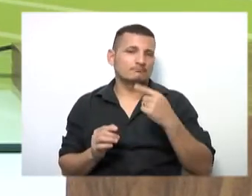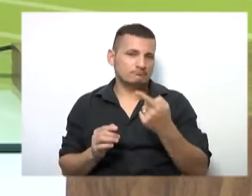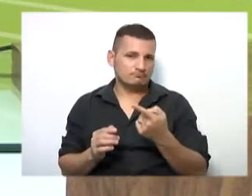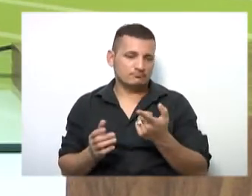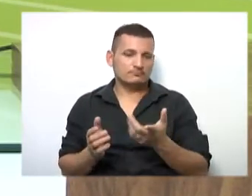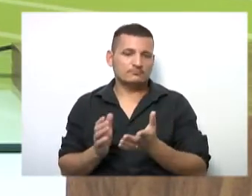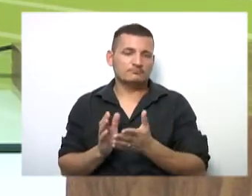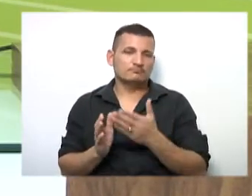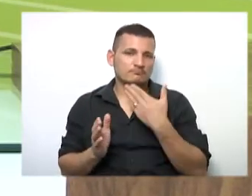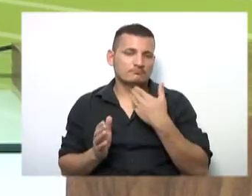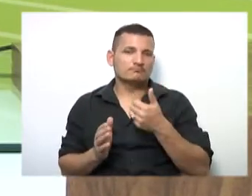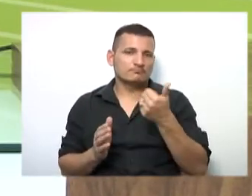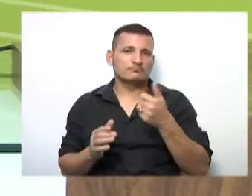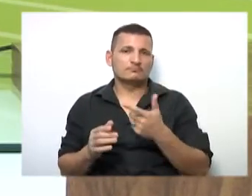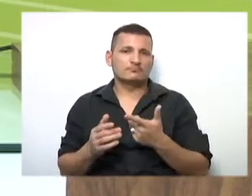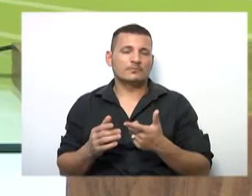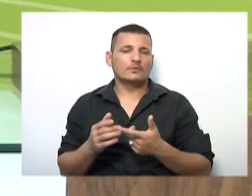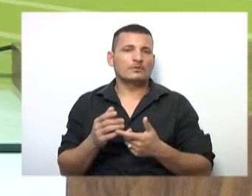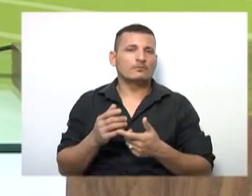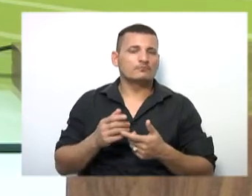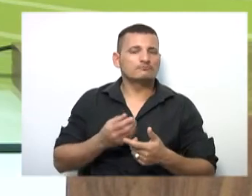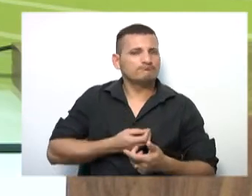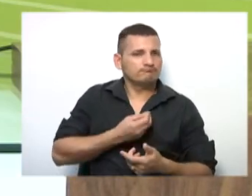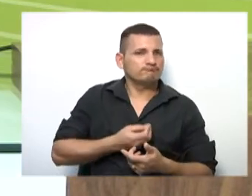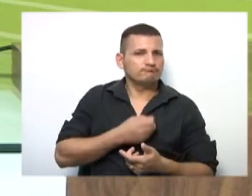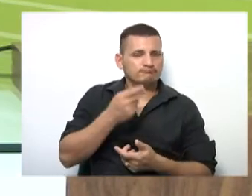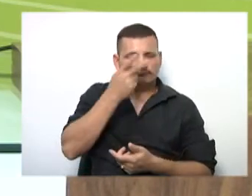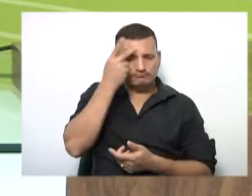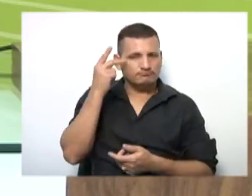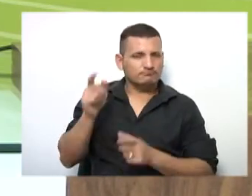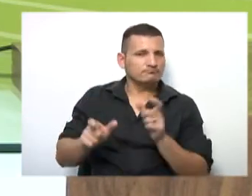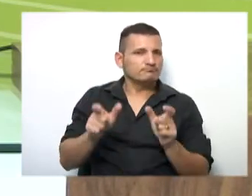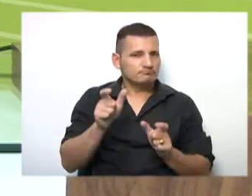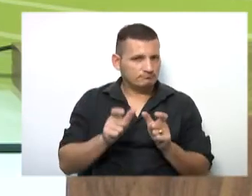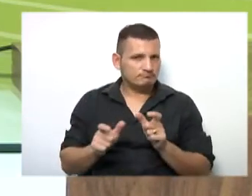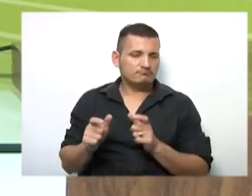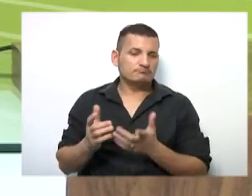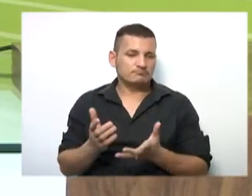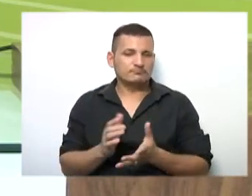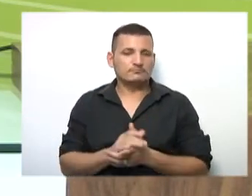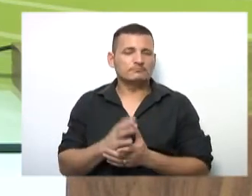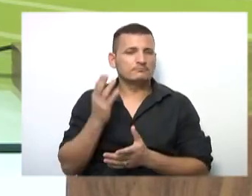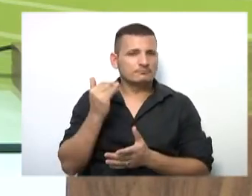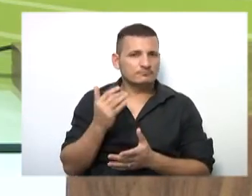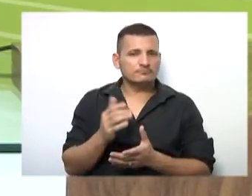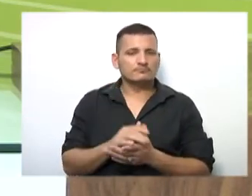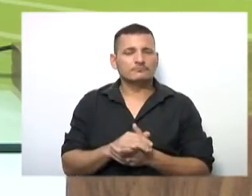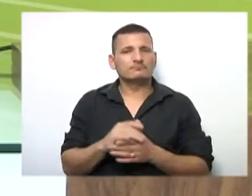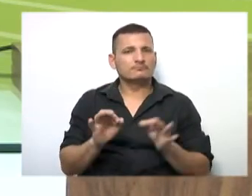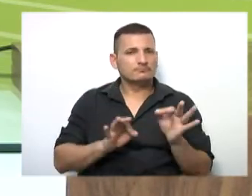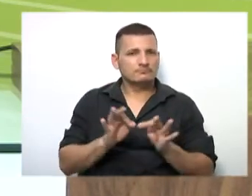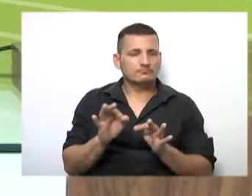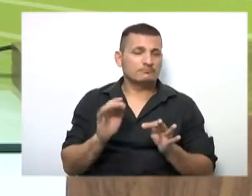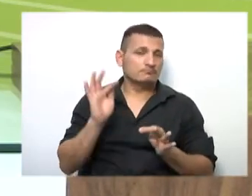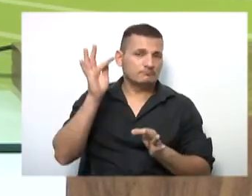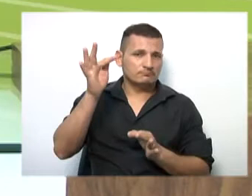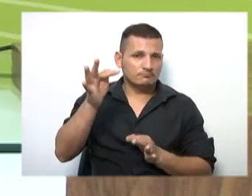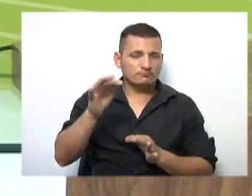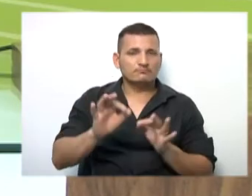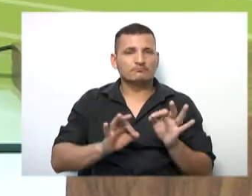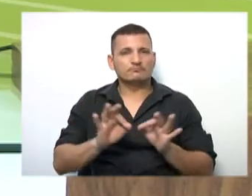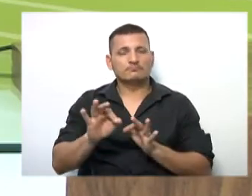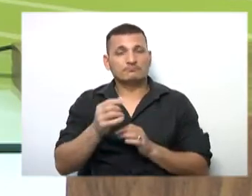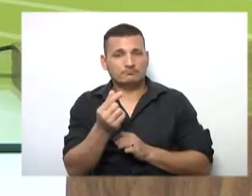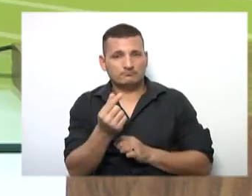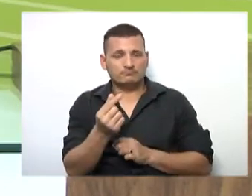certeza, melhorar a qualidade de vida das pessoas envolvidas. A gente sabe, principalmente para planejar a vida financeira, para planejar o futuro, ter uma